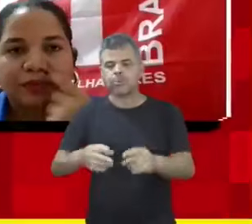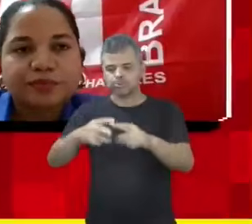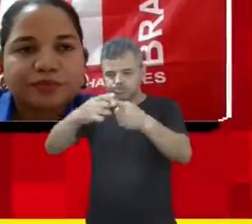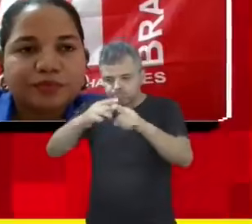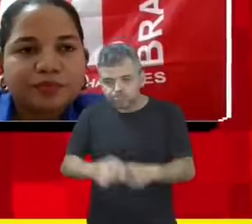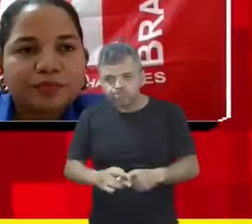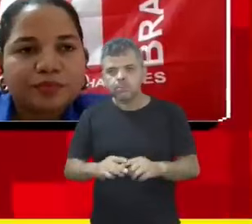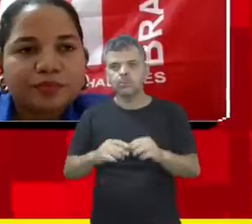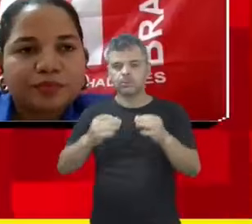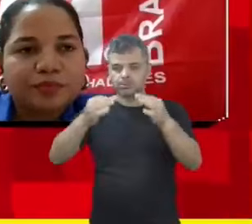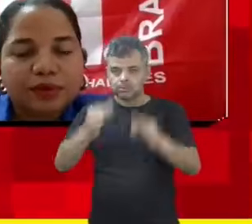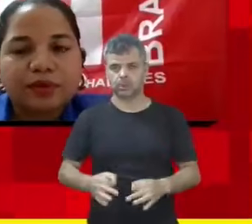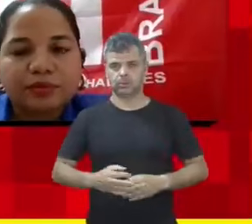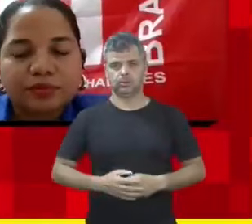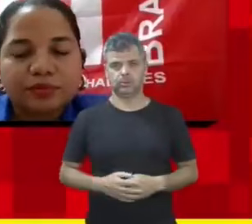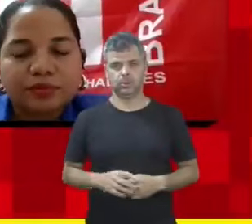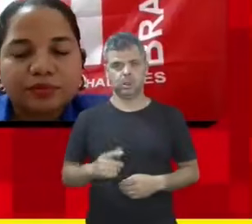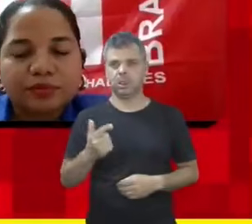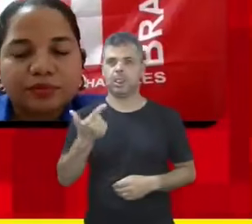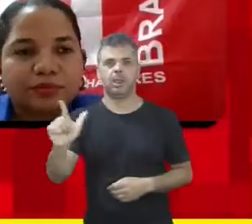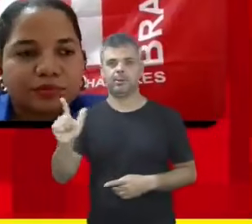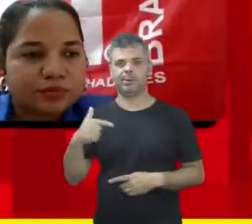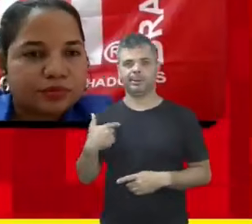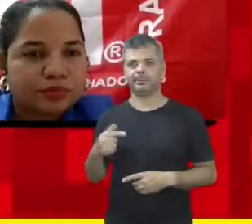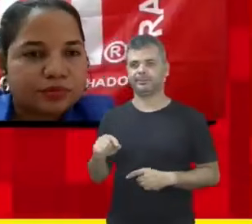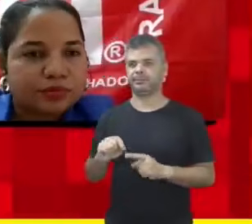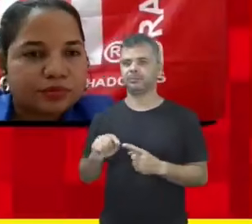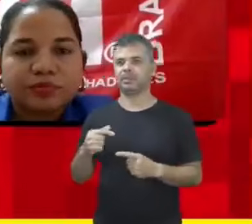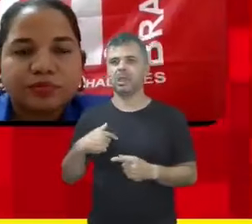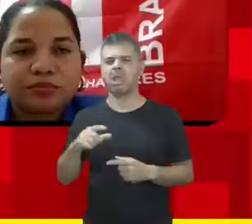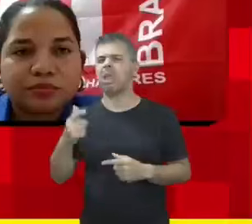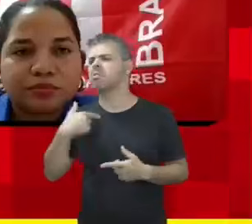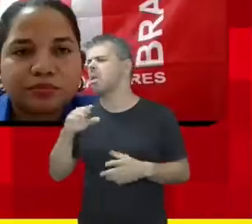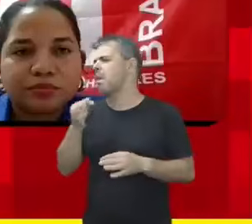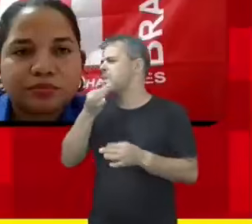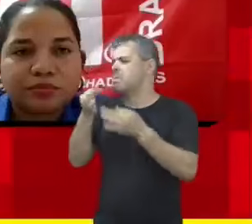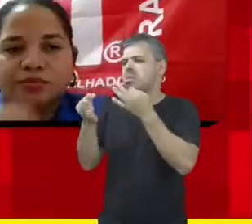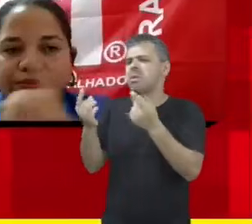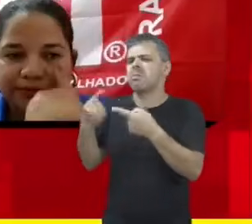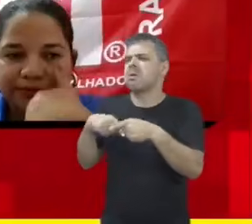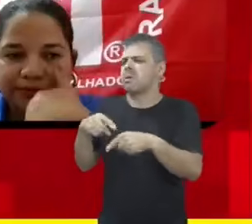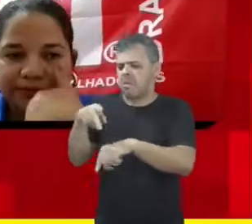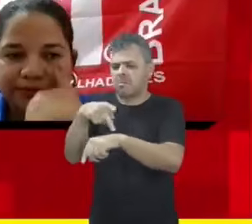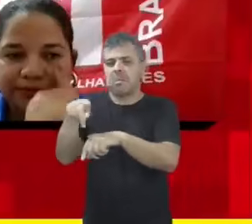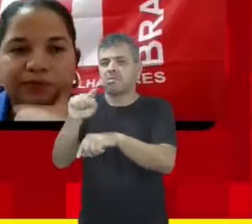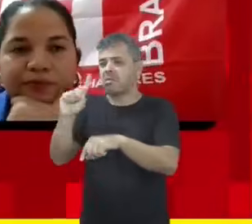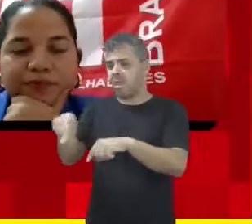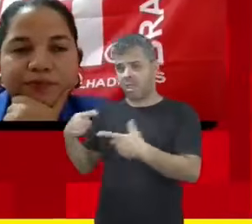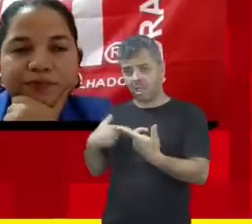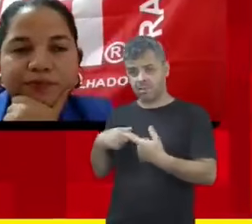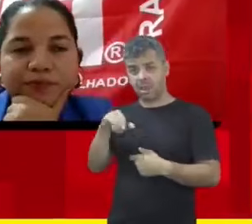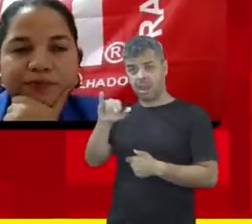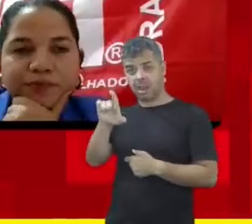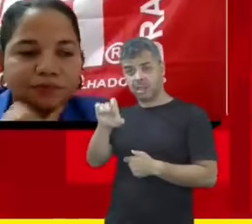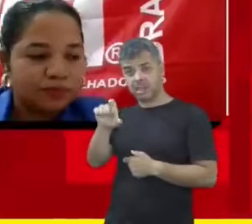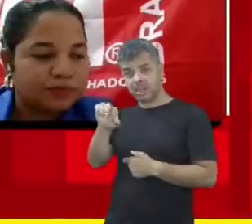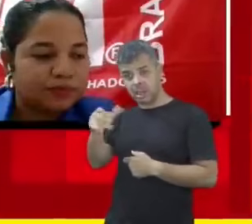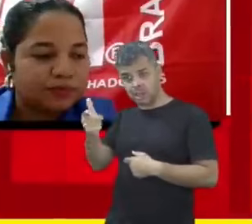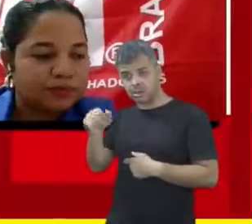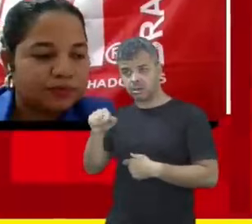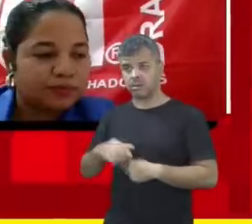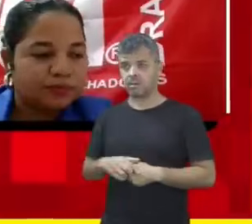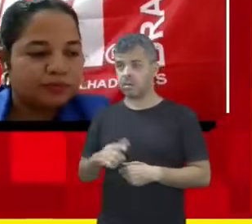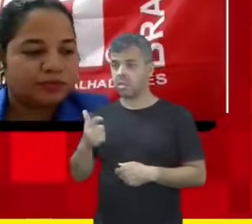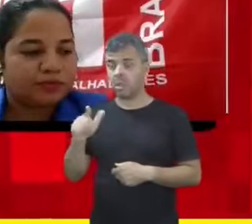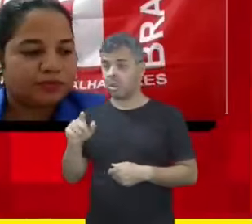construída, funciona. E a gente não tá falando de... Ai, sempre tem aquela justificativa, mas que país que é? É Islândia, gente. Não